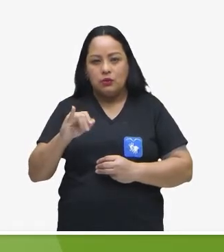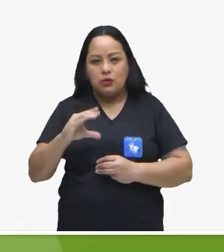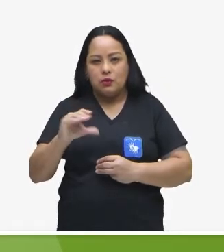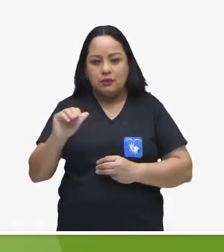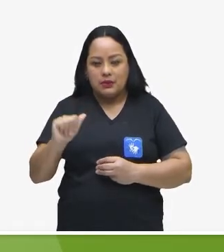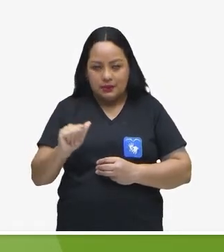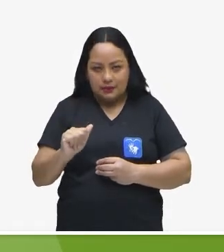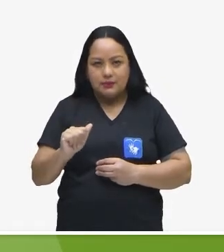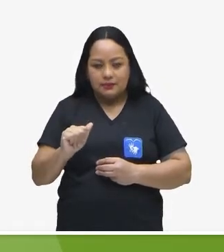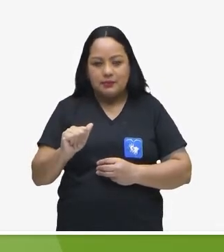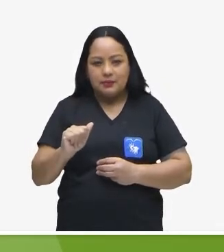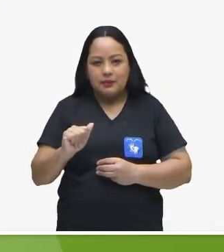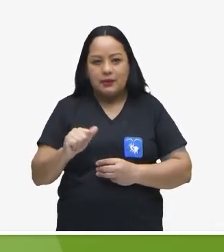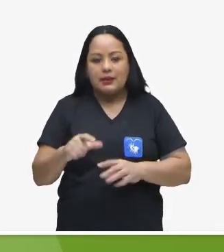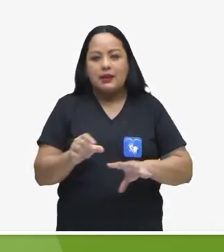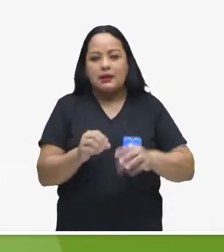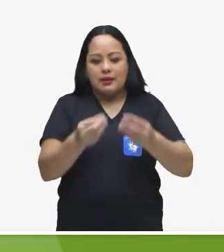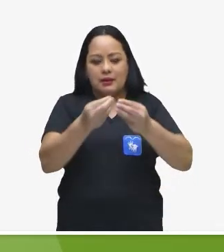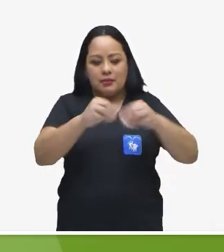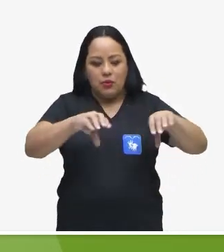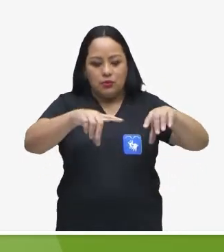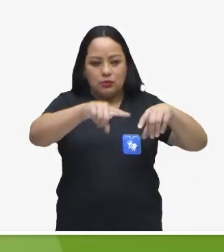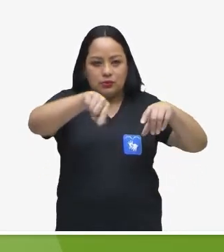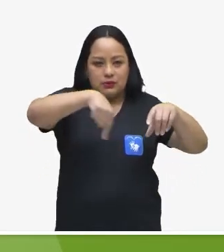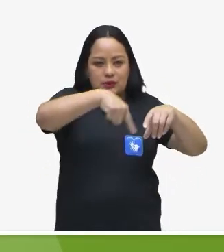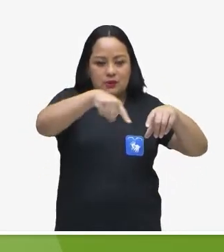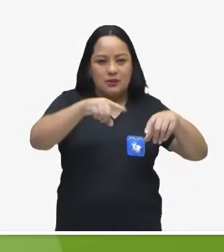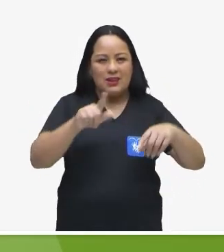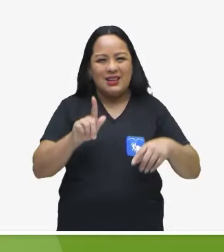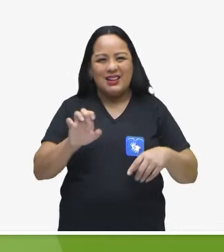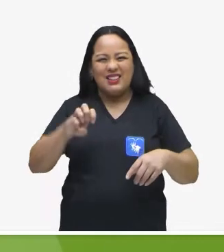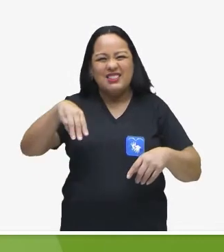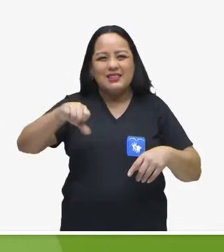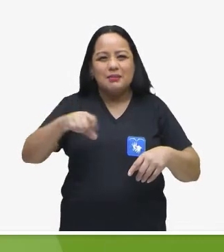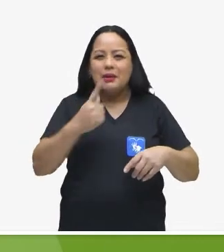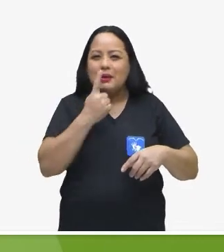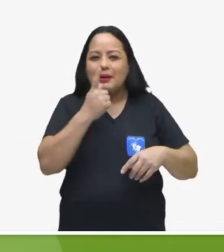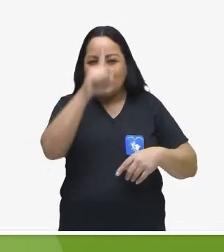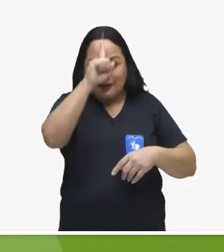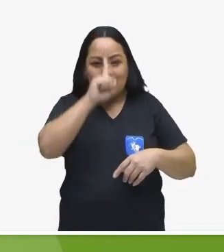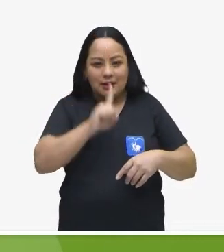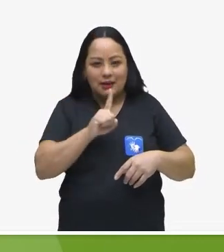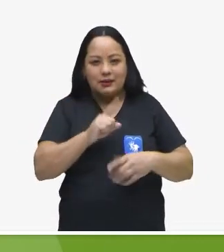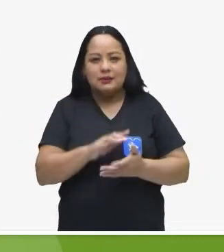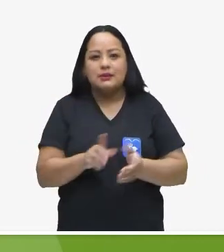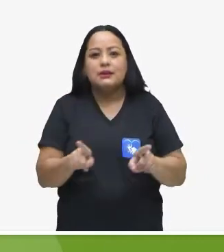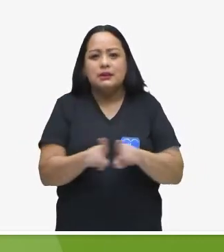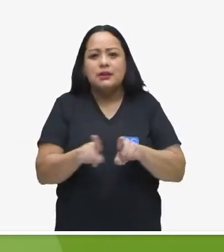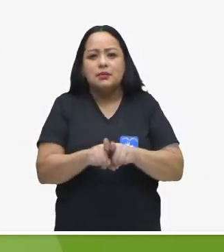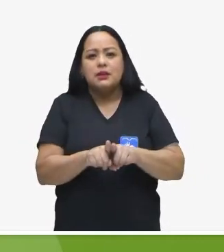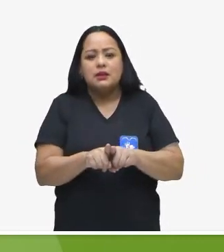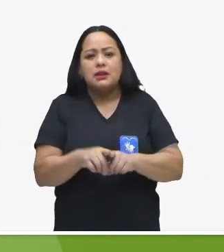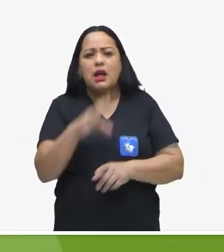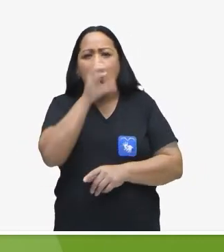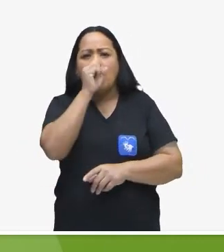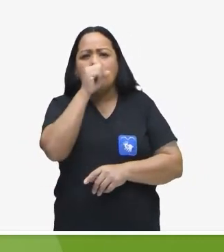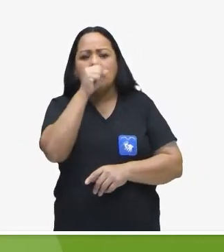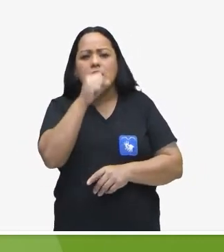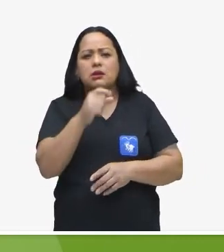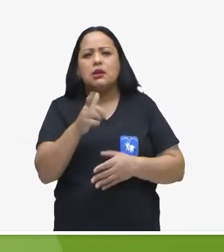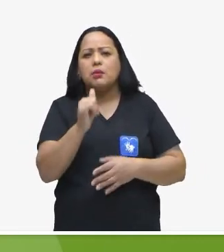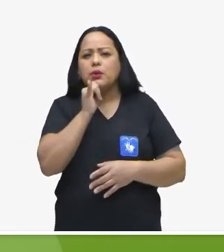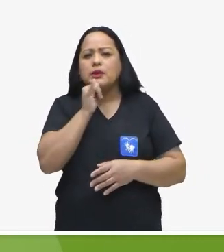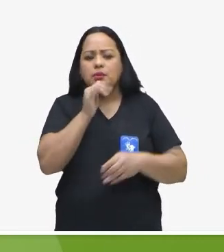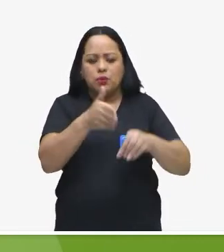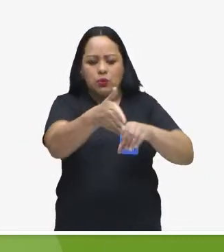Então, temos aqui a gema de um ovo, que é uma célula, e o alvéolo de uma laranja. Então, se você corta ali uma laranja e